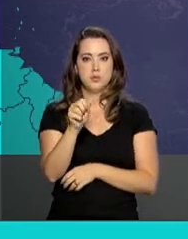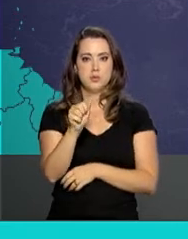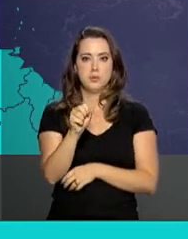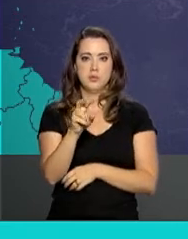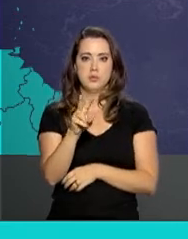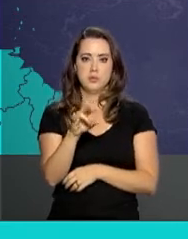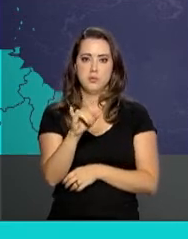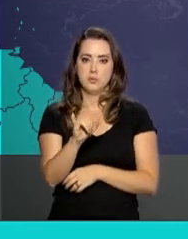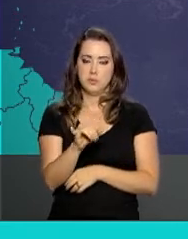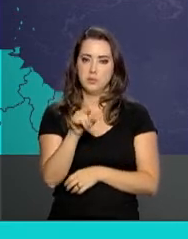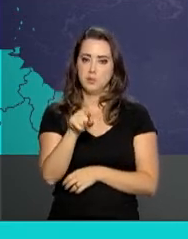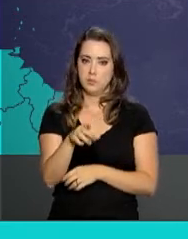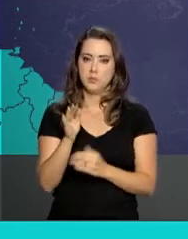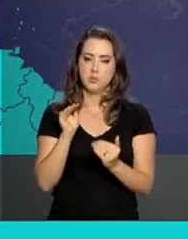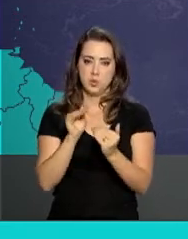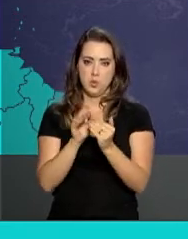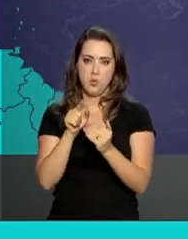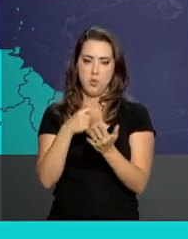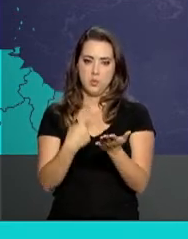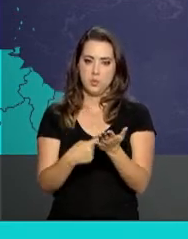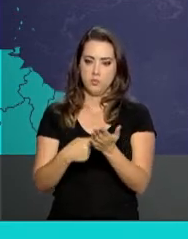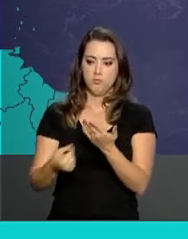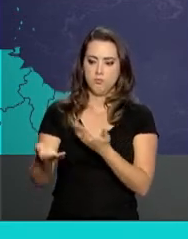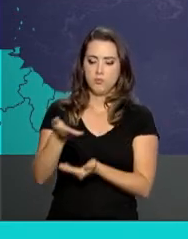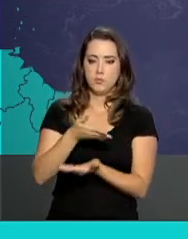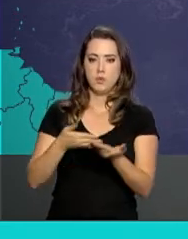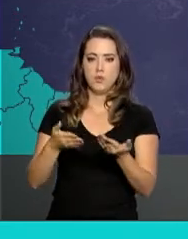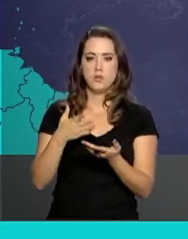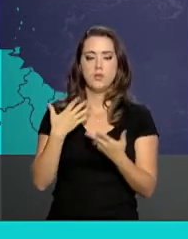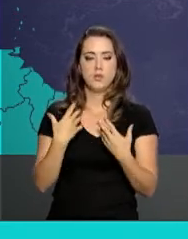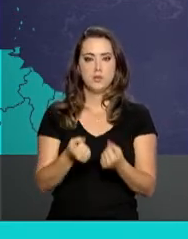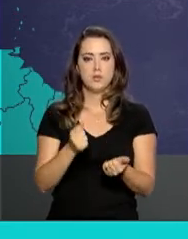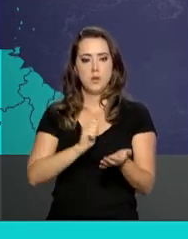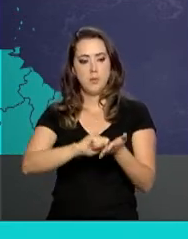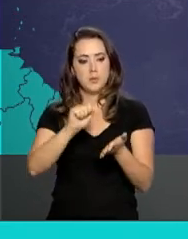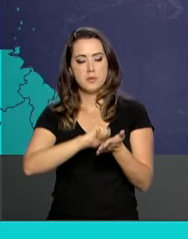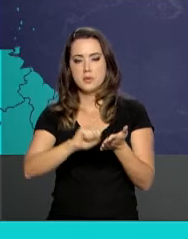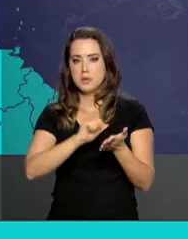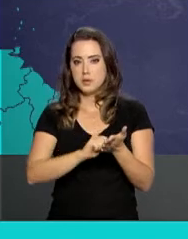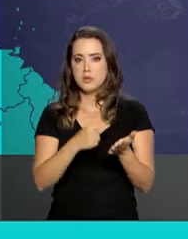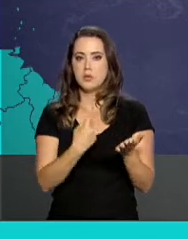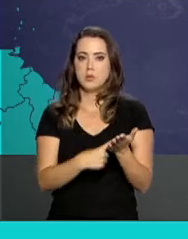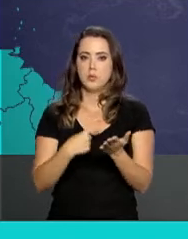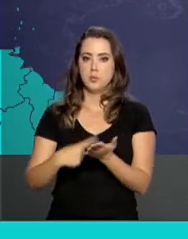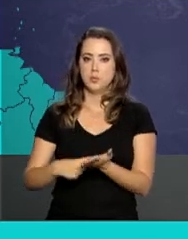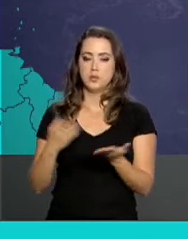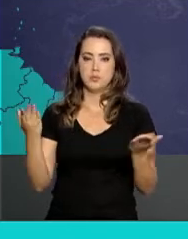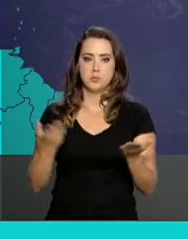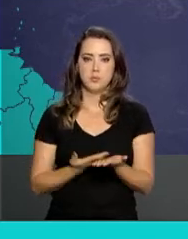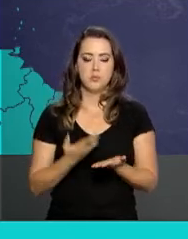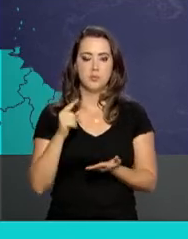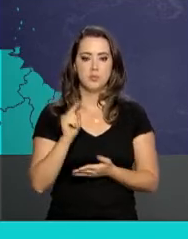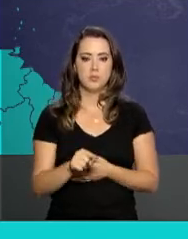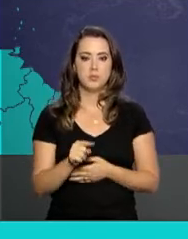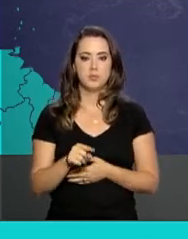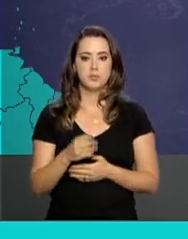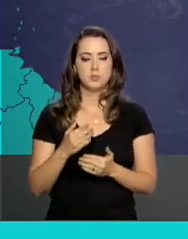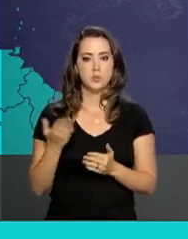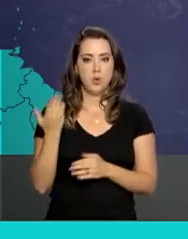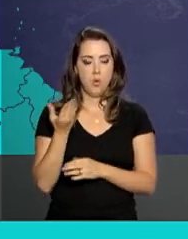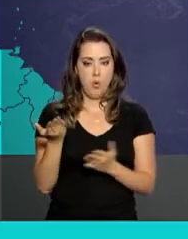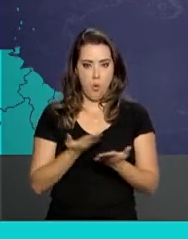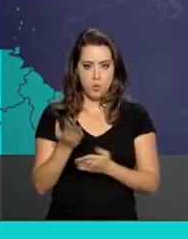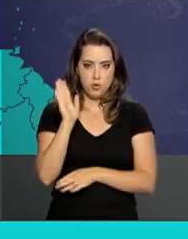a essa instituição e nessa parceria, e nós vamos assinar isso agora à